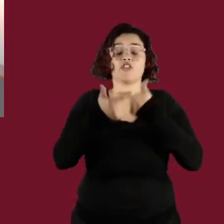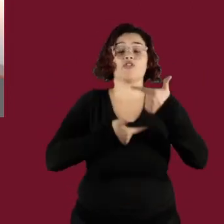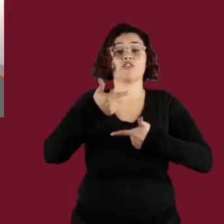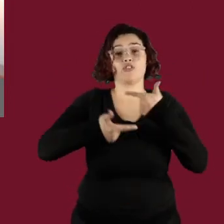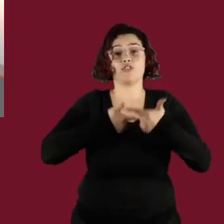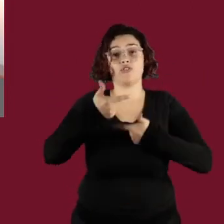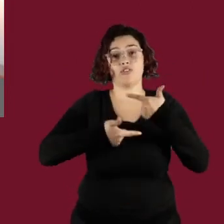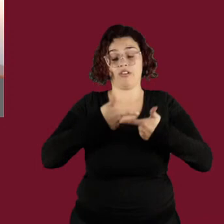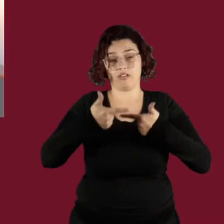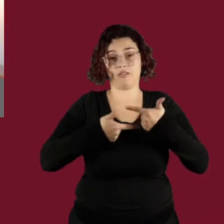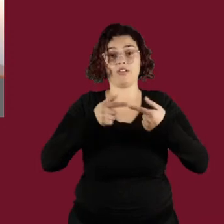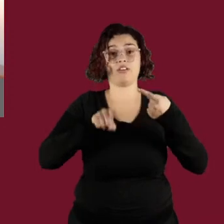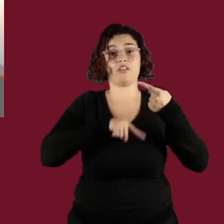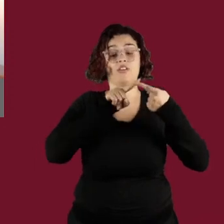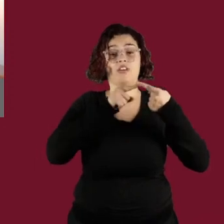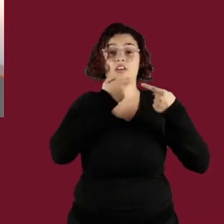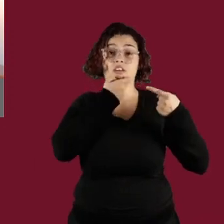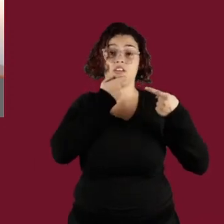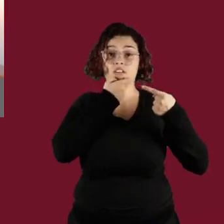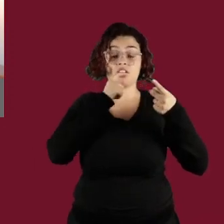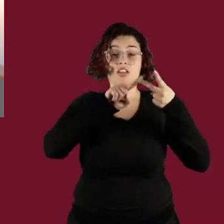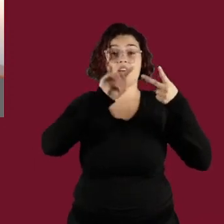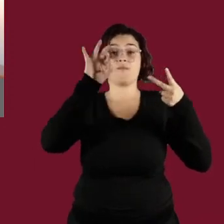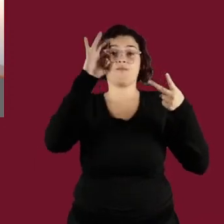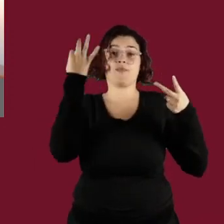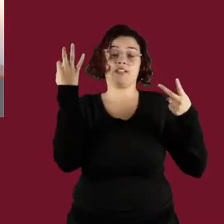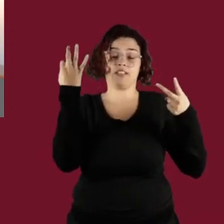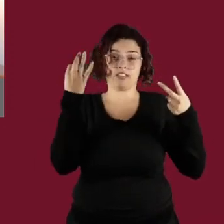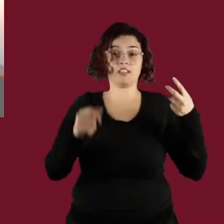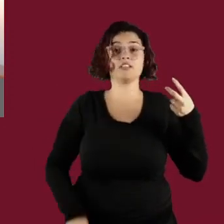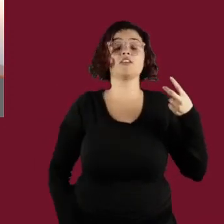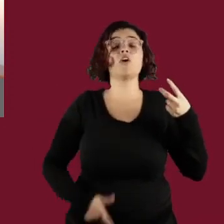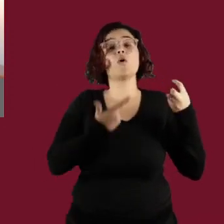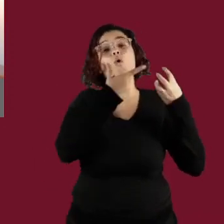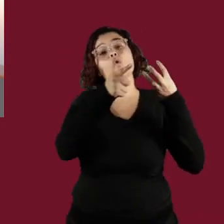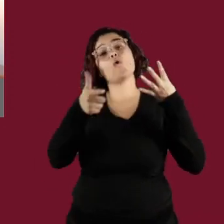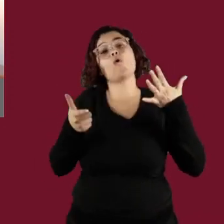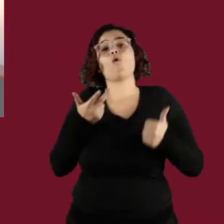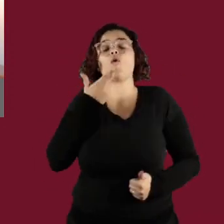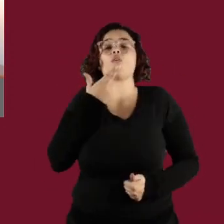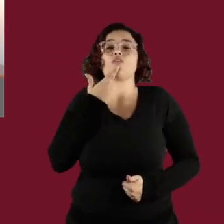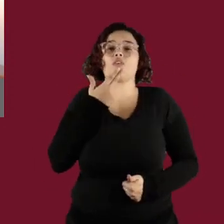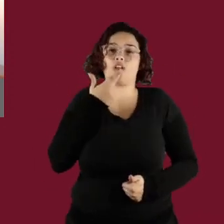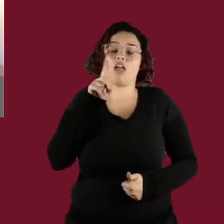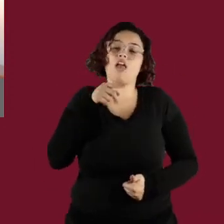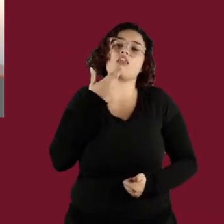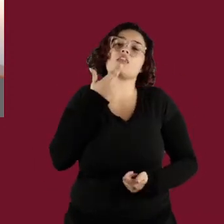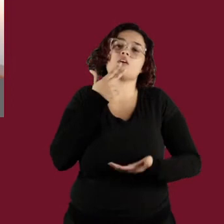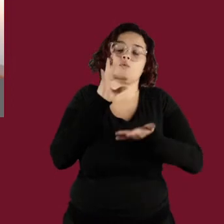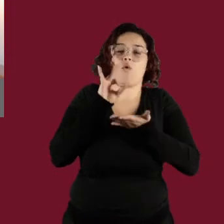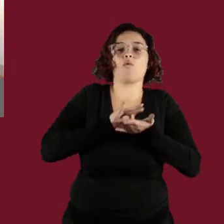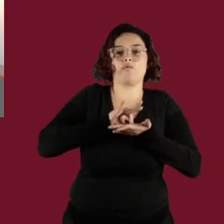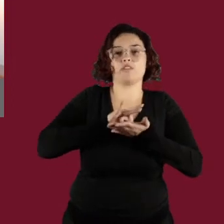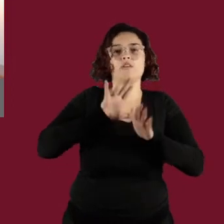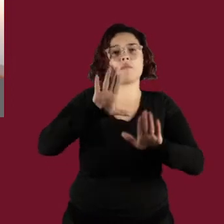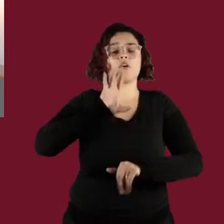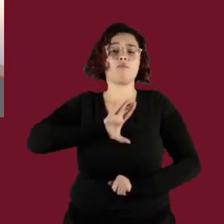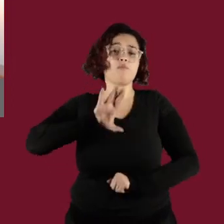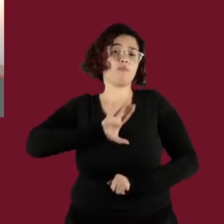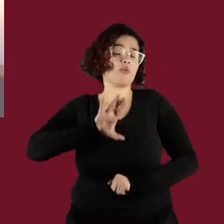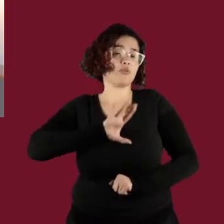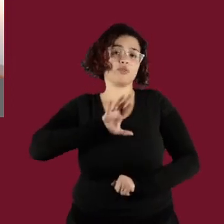são inglês e francês. E as demais línguas são chamadas línguas oficiais. E o português é uma língua